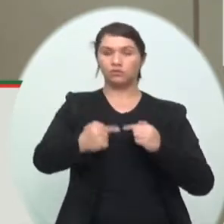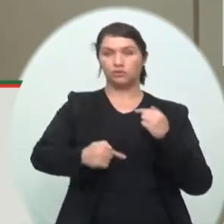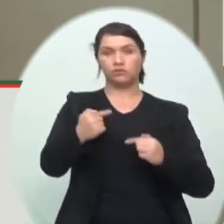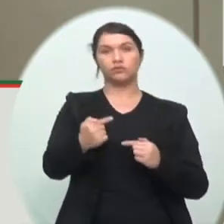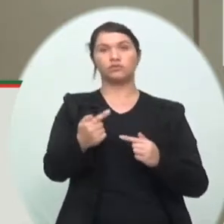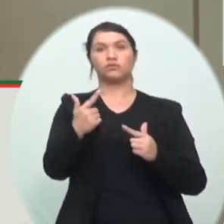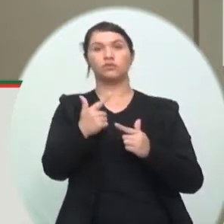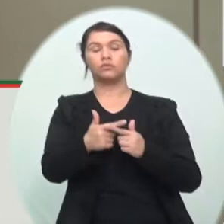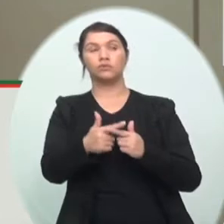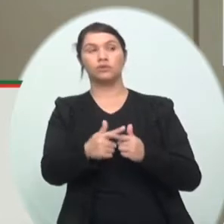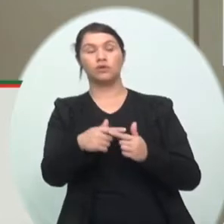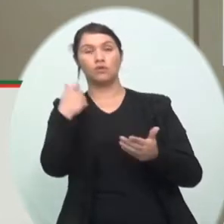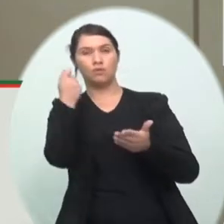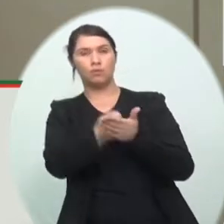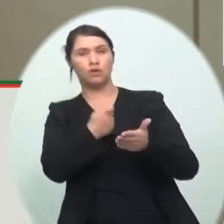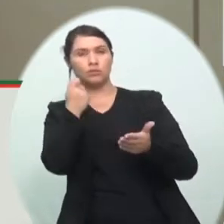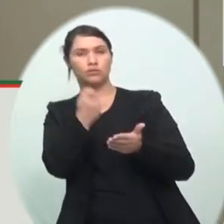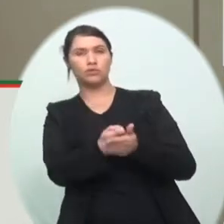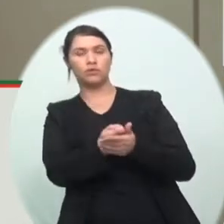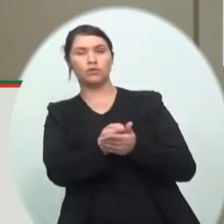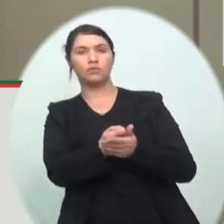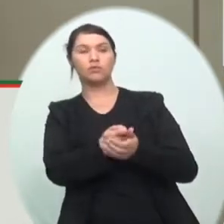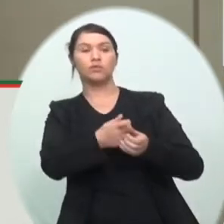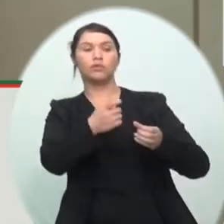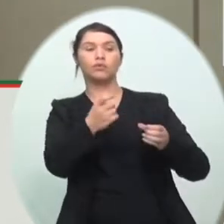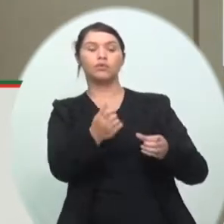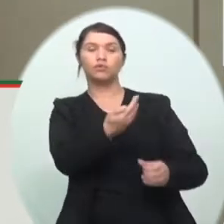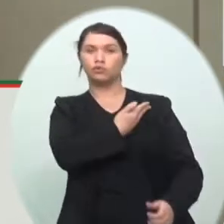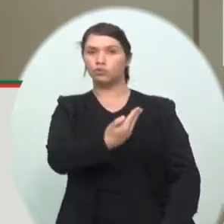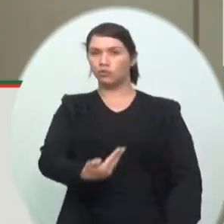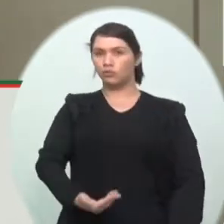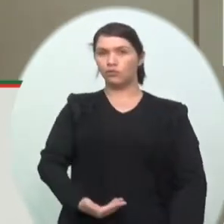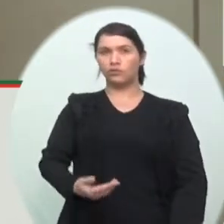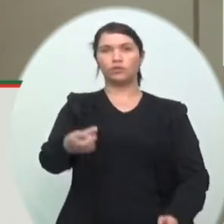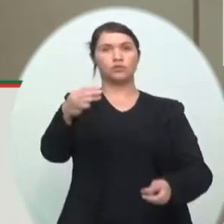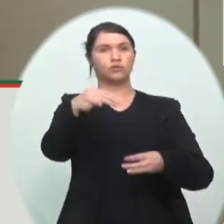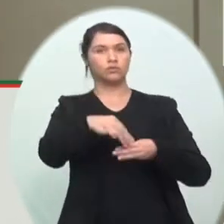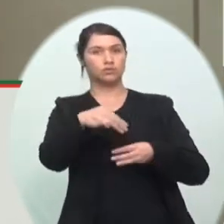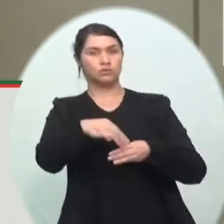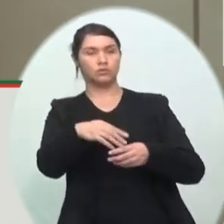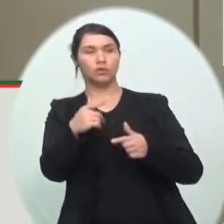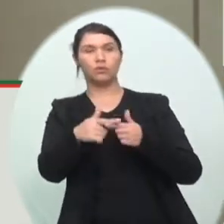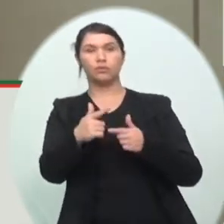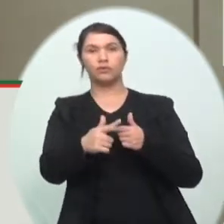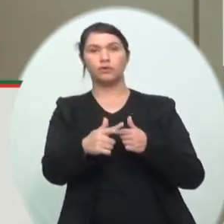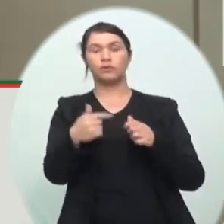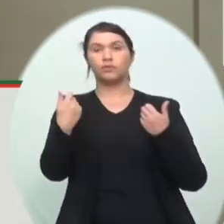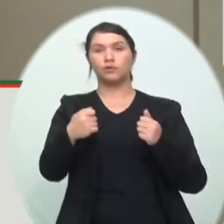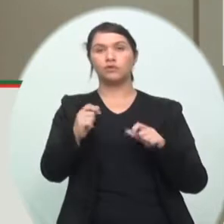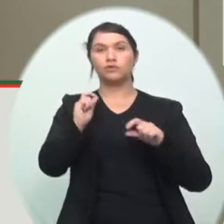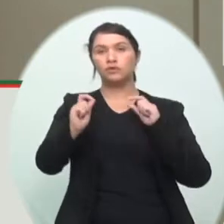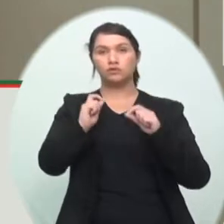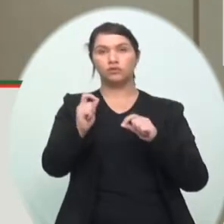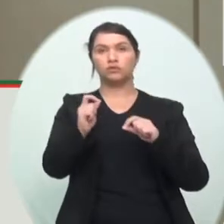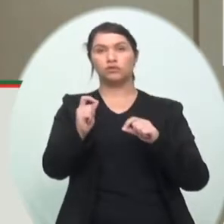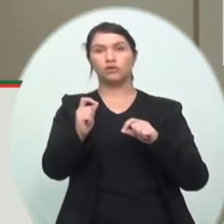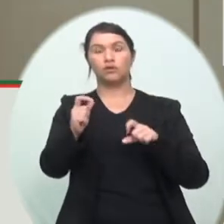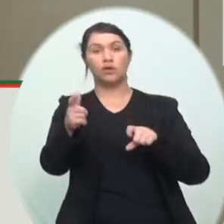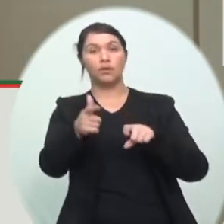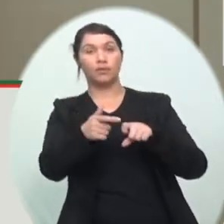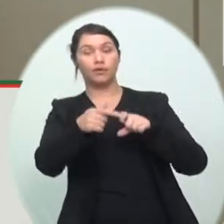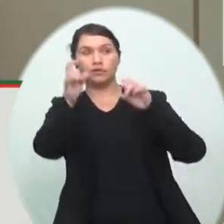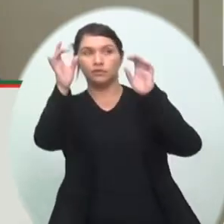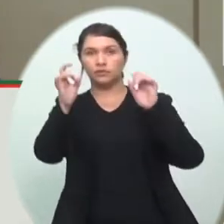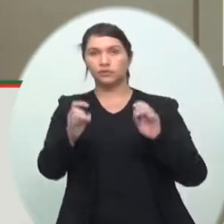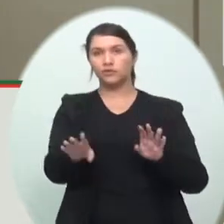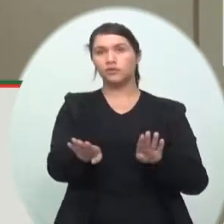governo municipal sobre consulta a especialista e também exames. Nesta semana,